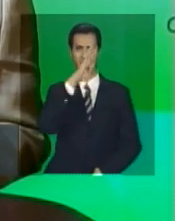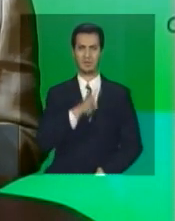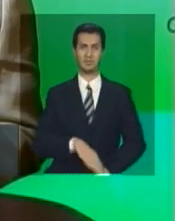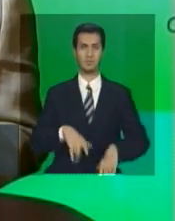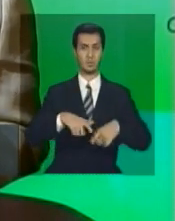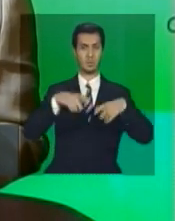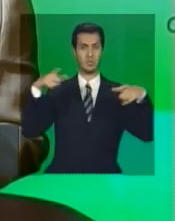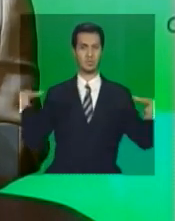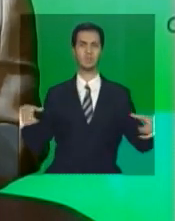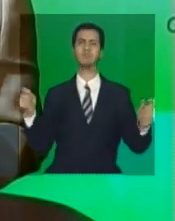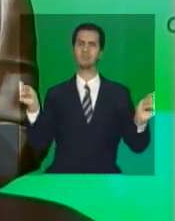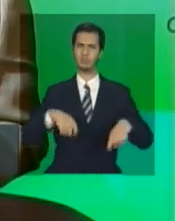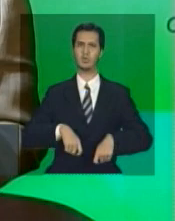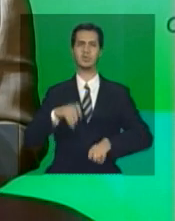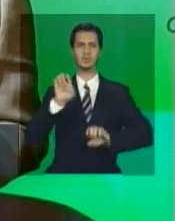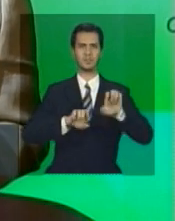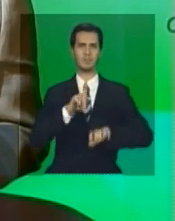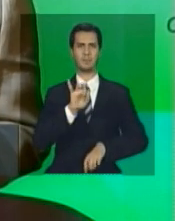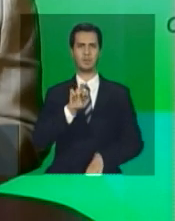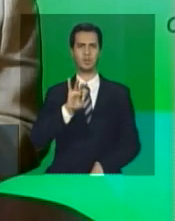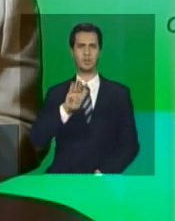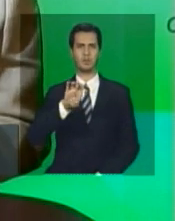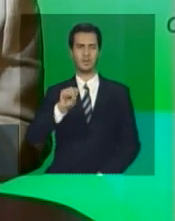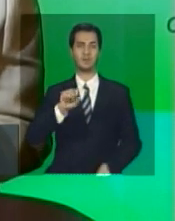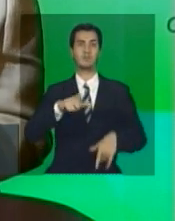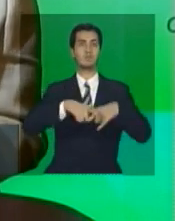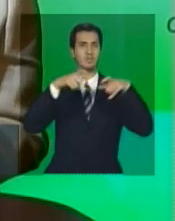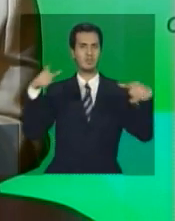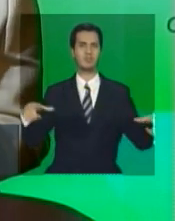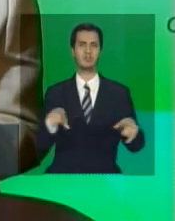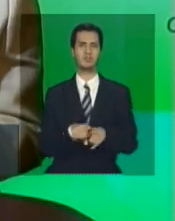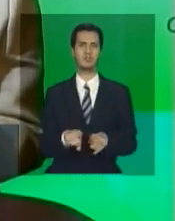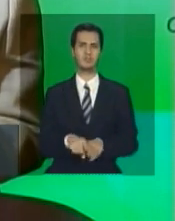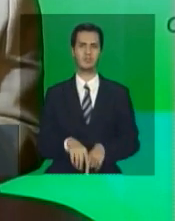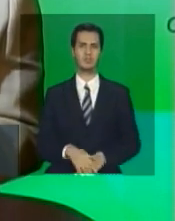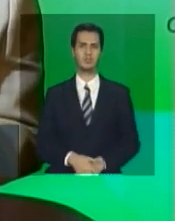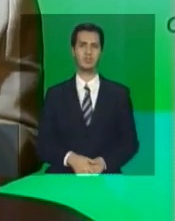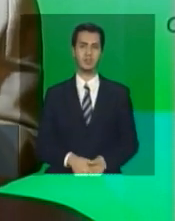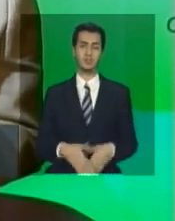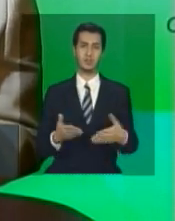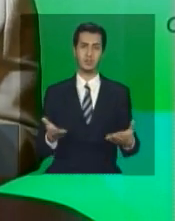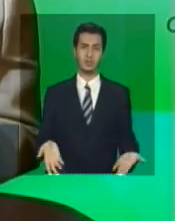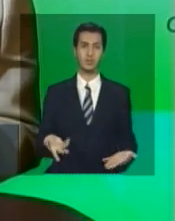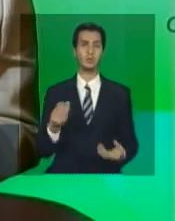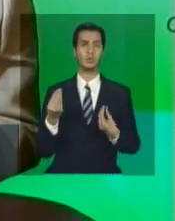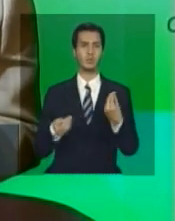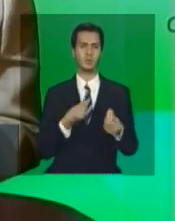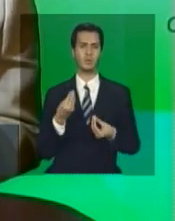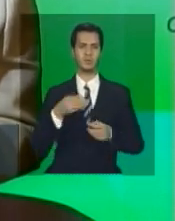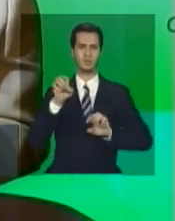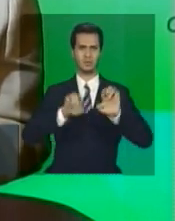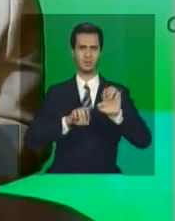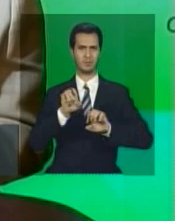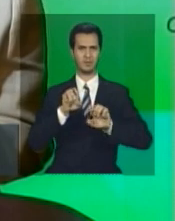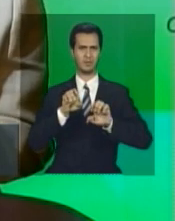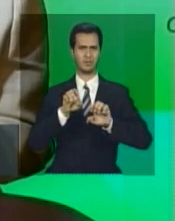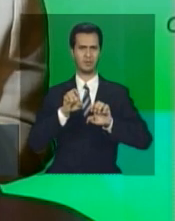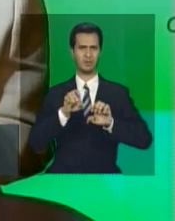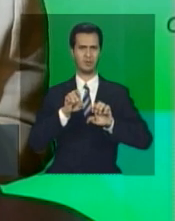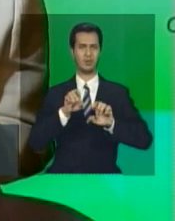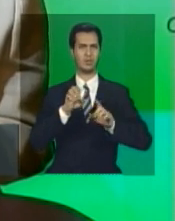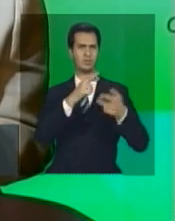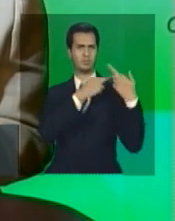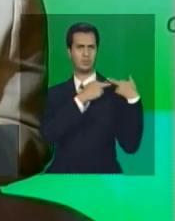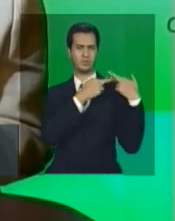comporta uma Petrobras grande. Assim, entendo eu, seria tolo imaginar a empresa longe da responsabilidade